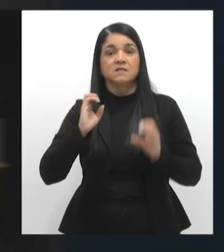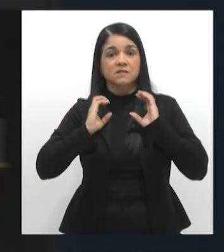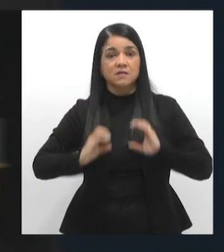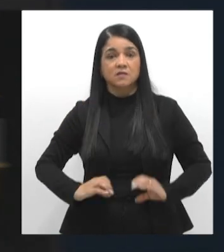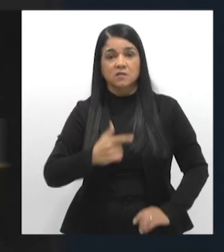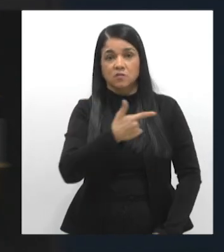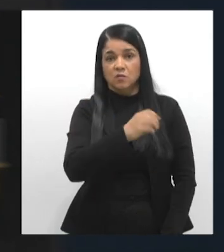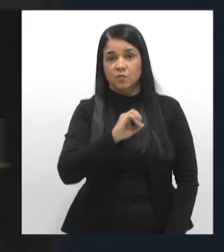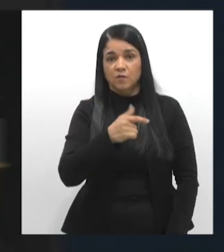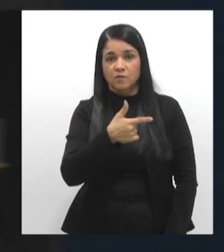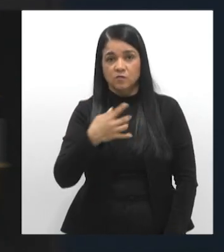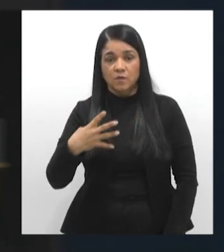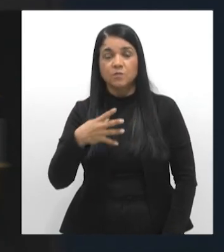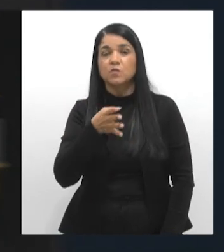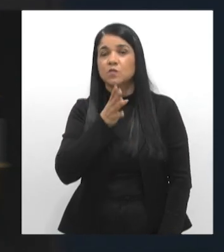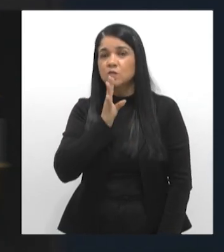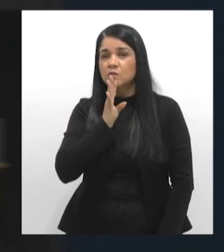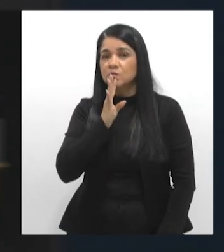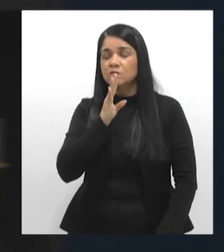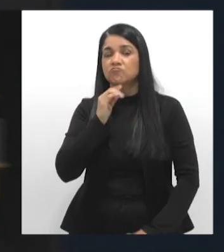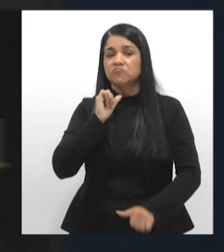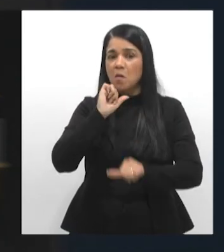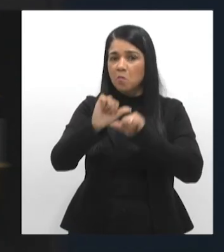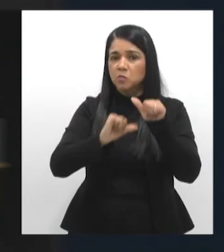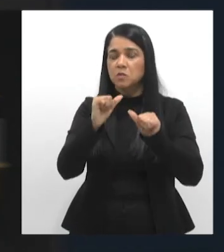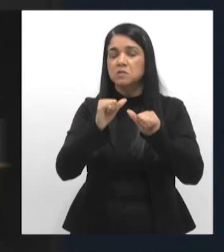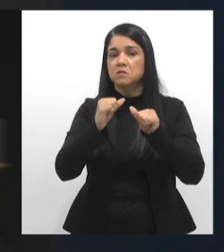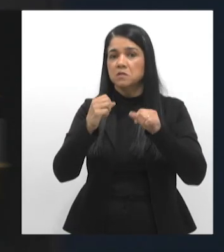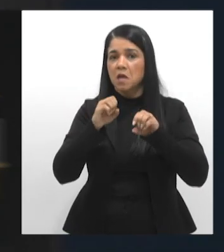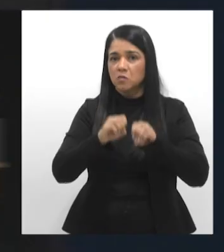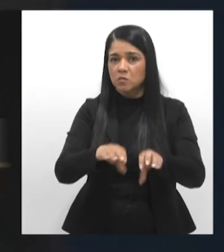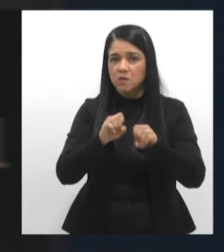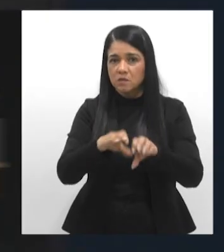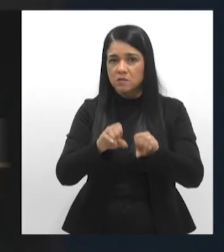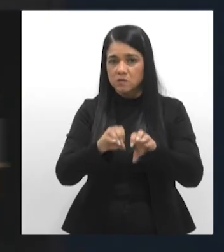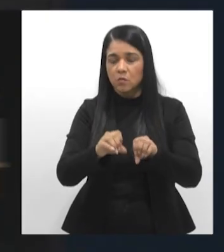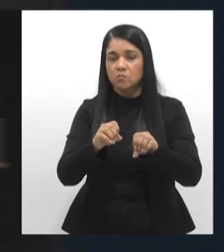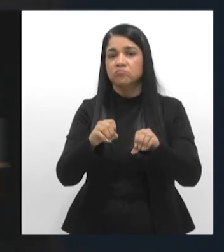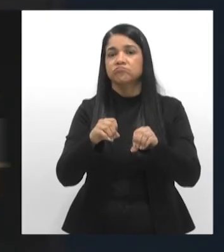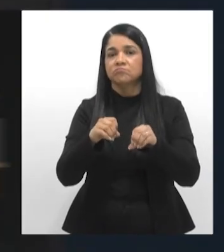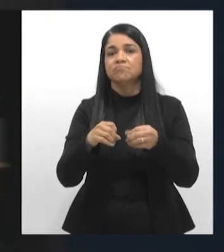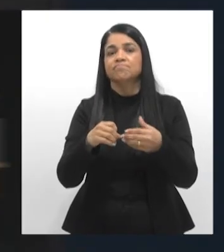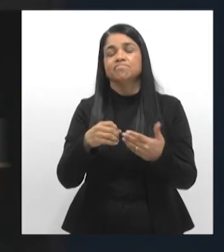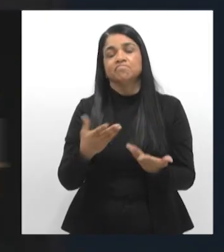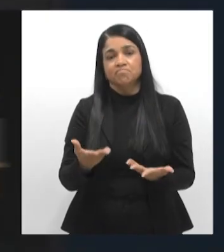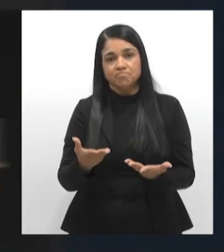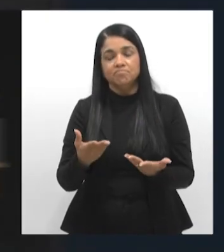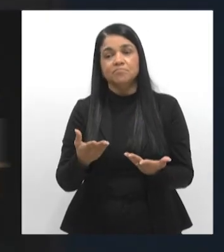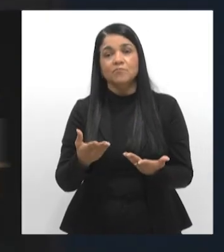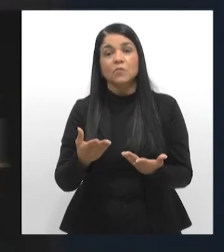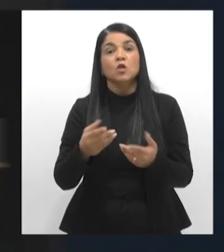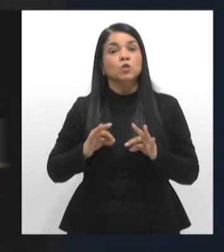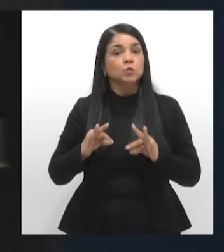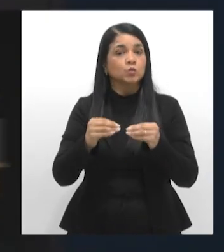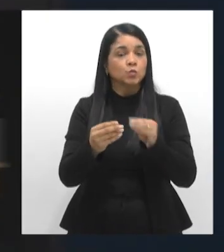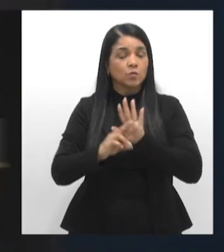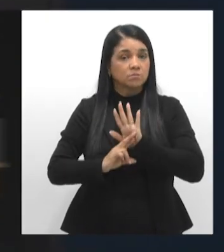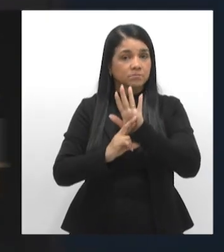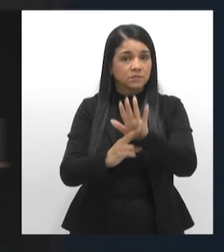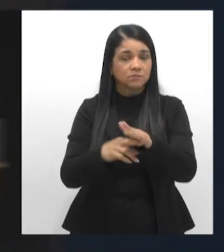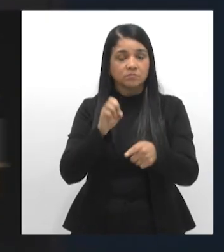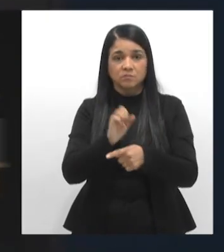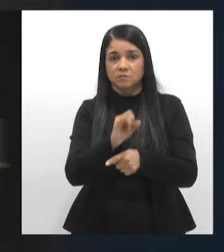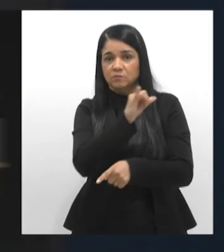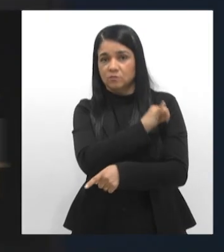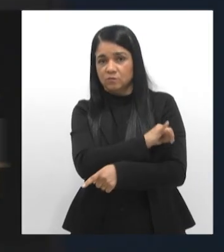pelo reconhecimento no impacto educacional e cultural promovido pela escola. Por tudo o que representa para o Estado do Rio